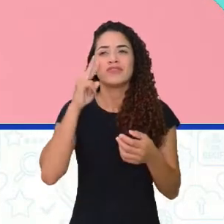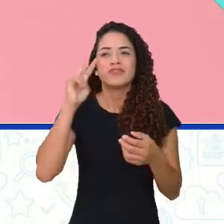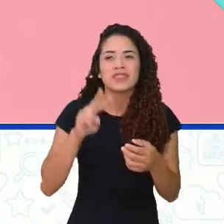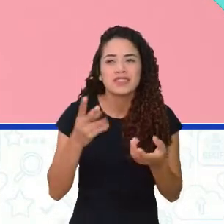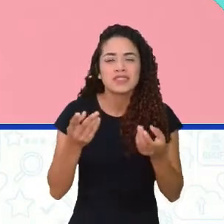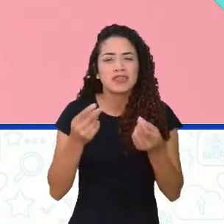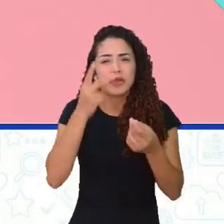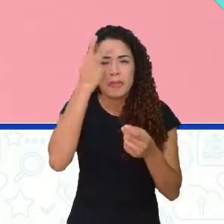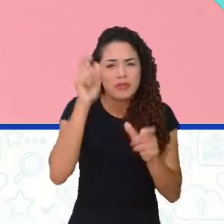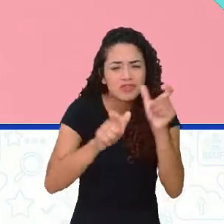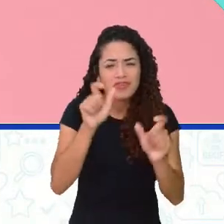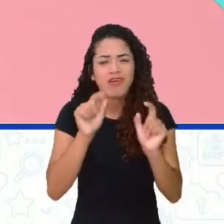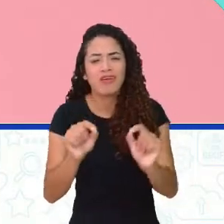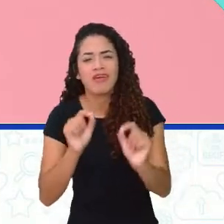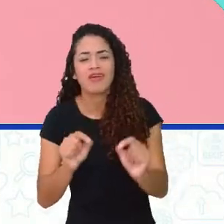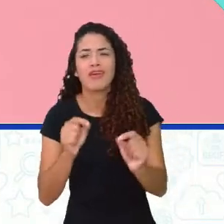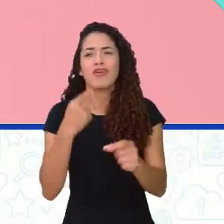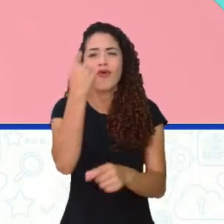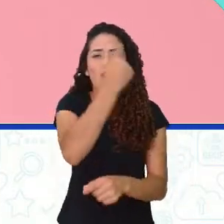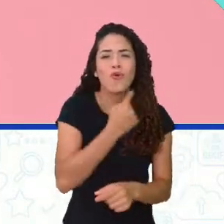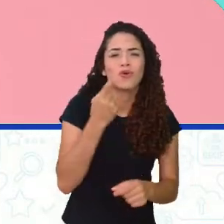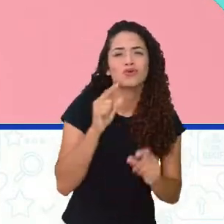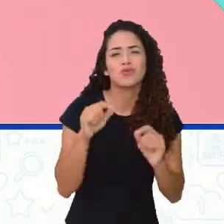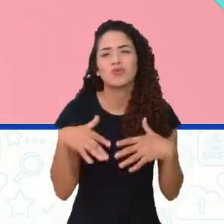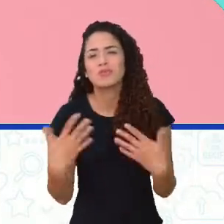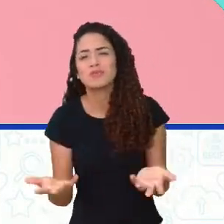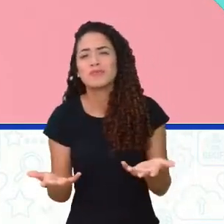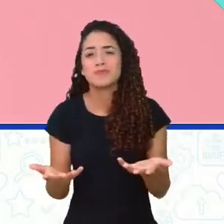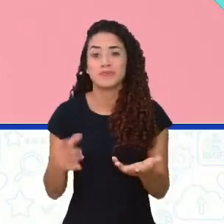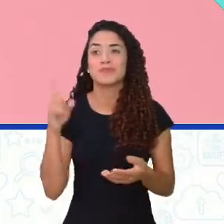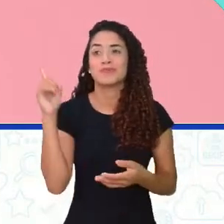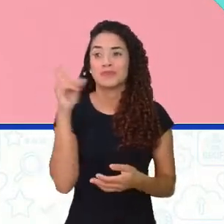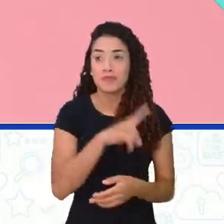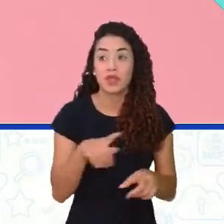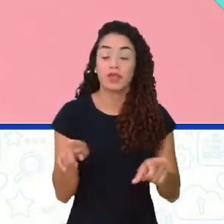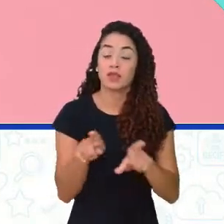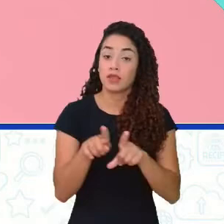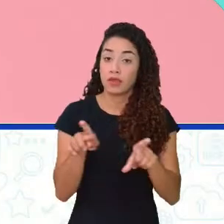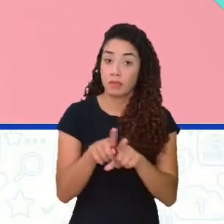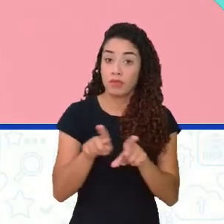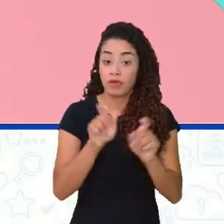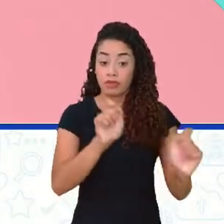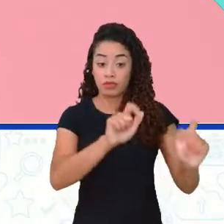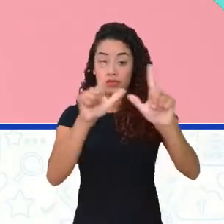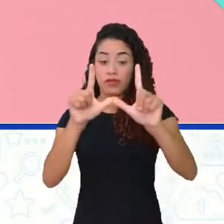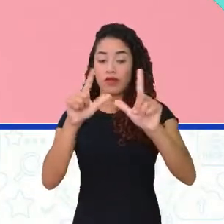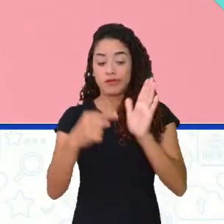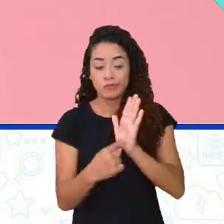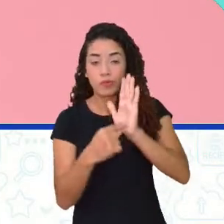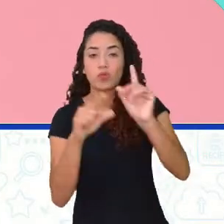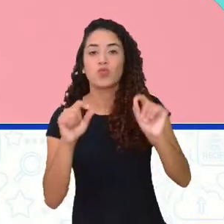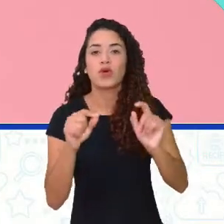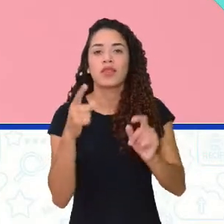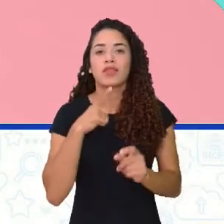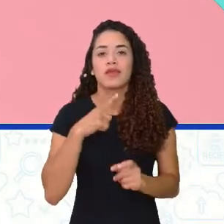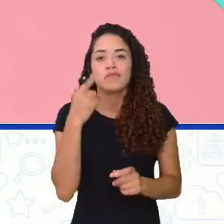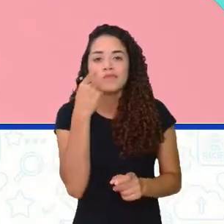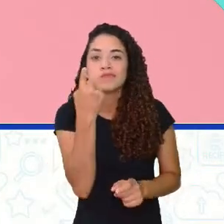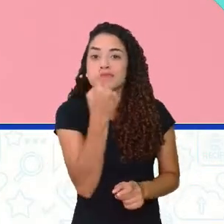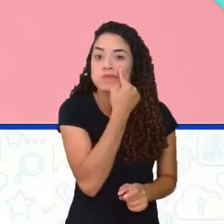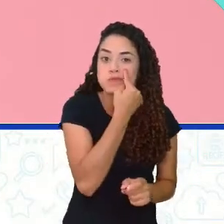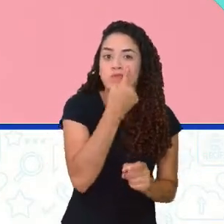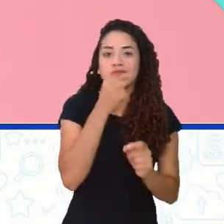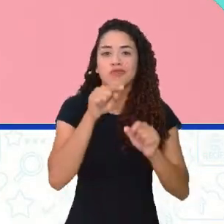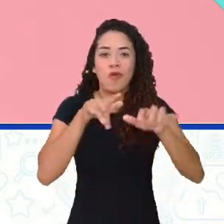bem nem as pessoas, nem o rosto, né? Também na nossa tela tem 2 olhos aí que se mexem à medida